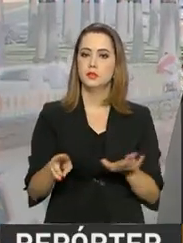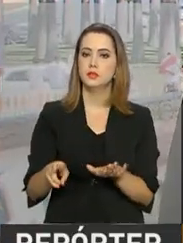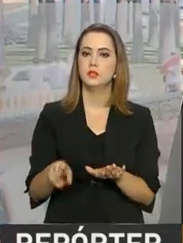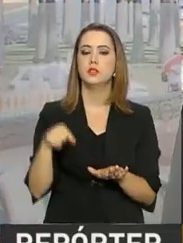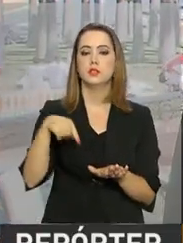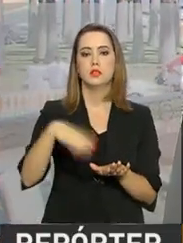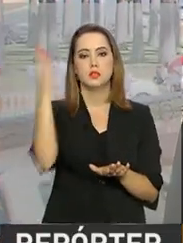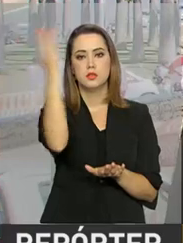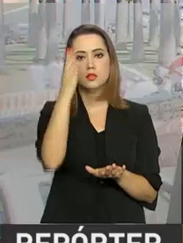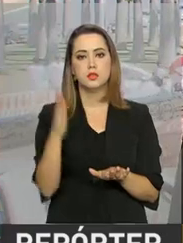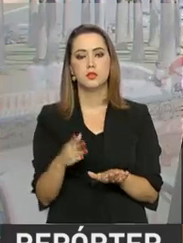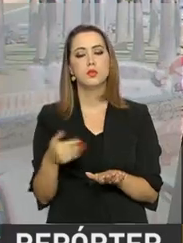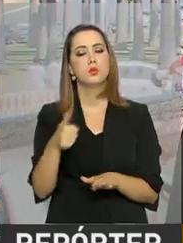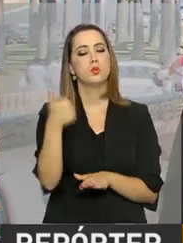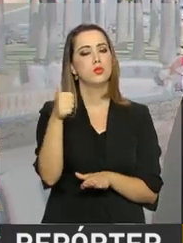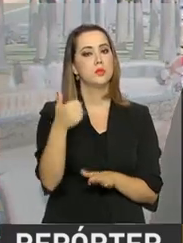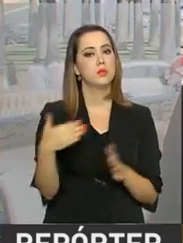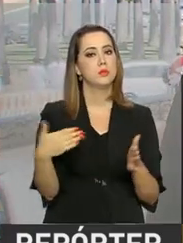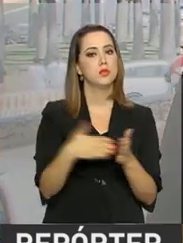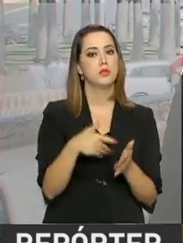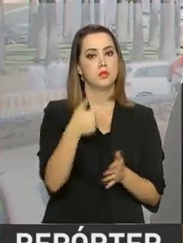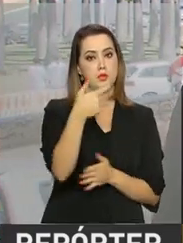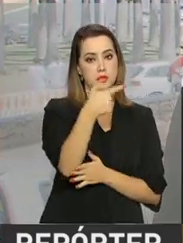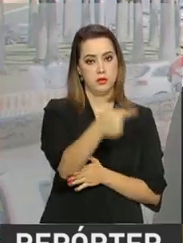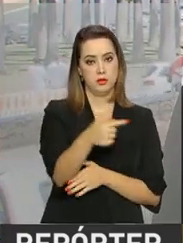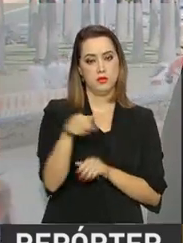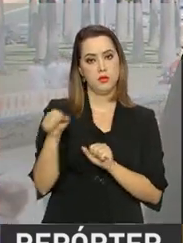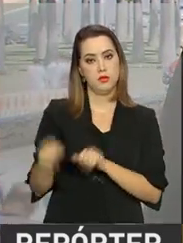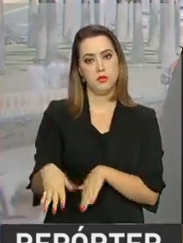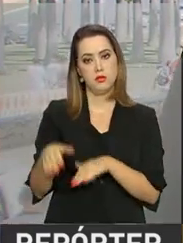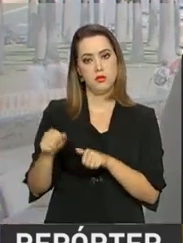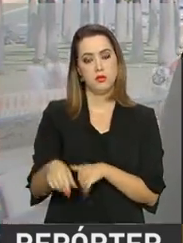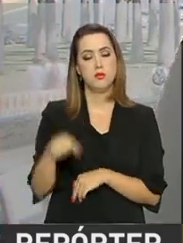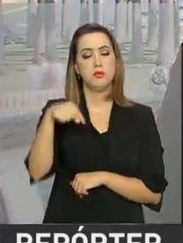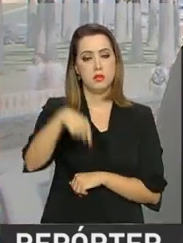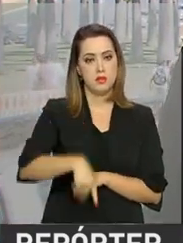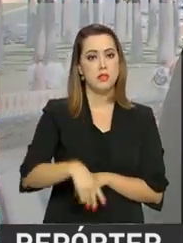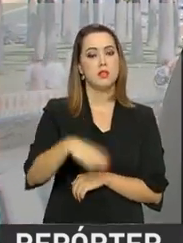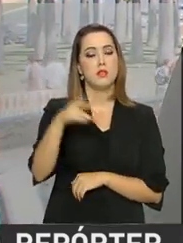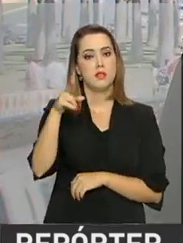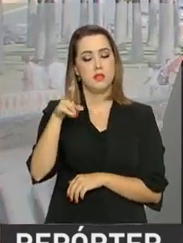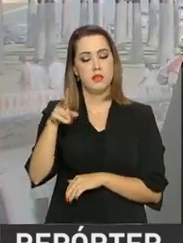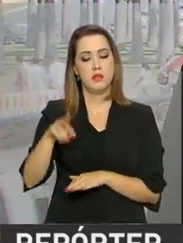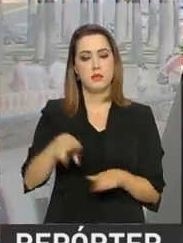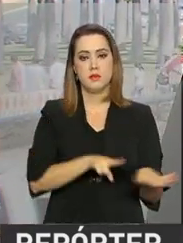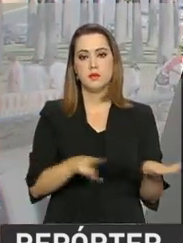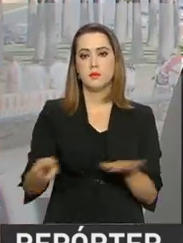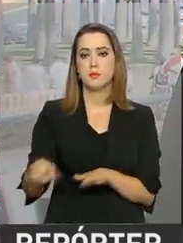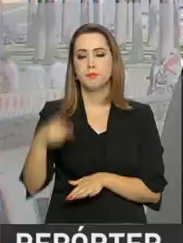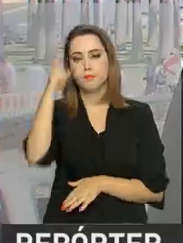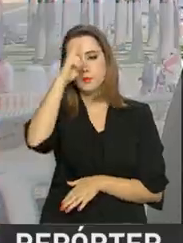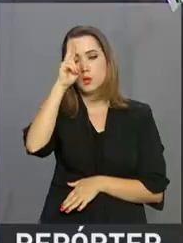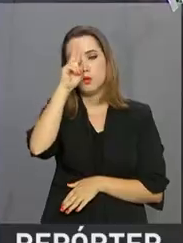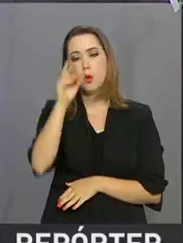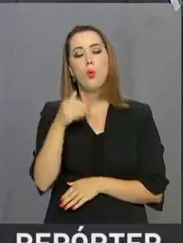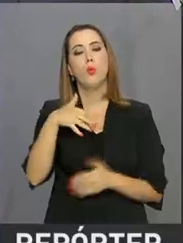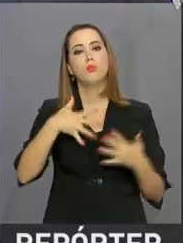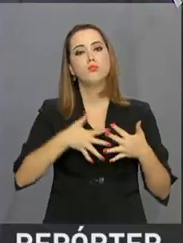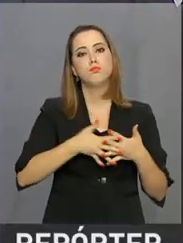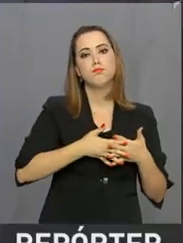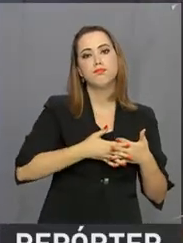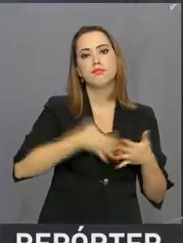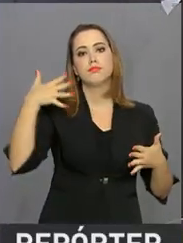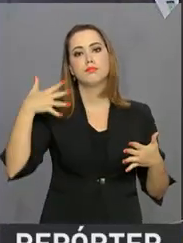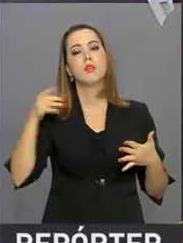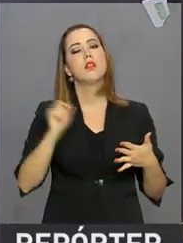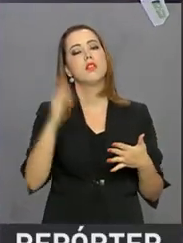1º ao 7 de setembro. Durante essa semana, será relembrada a história da independência do Brasil. A corrida do